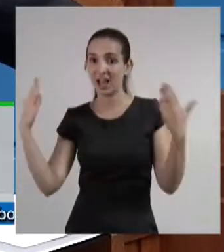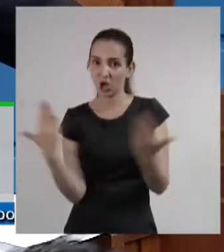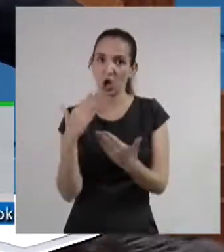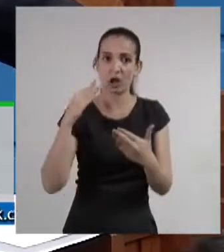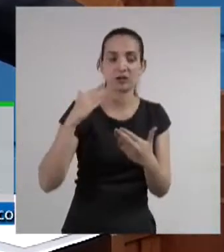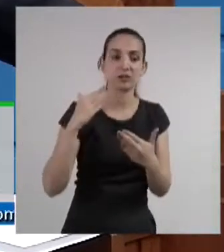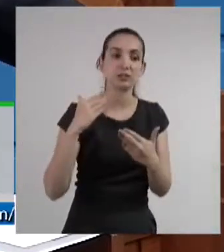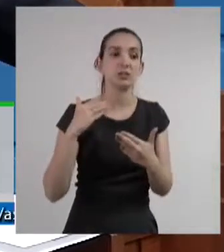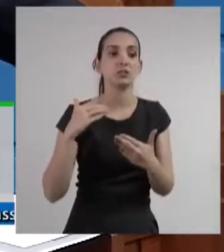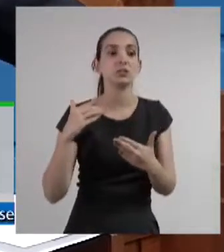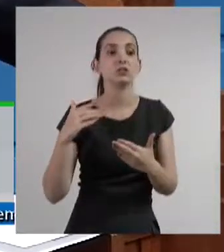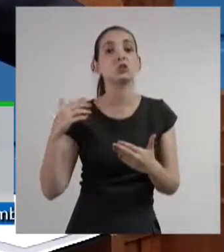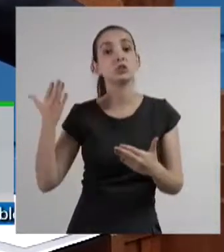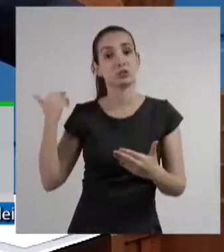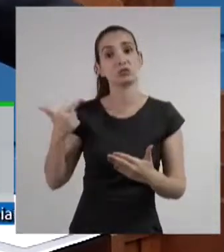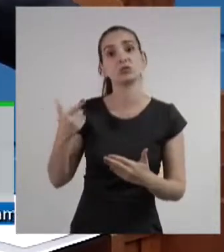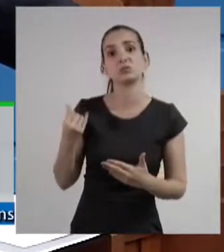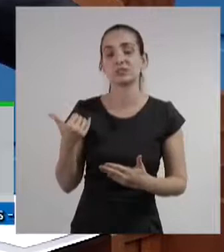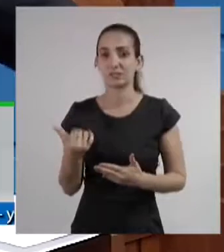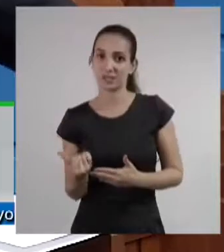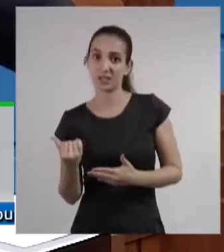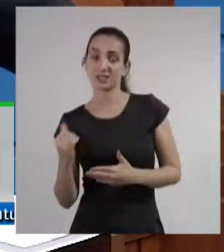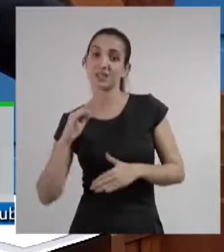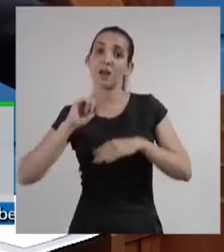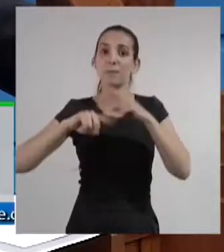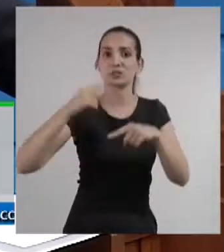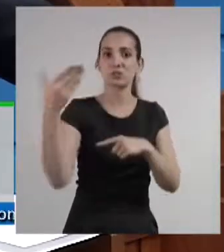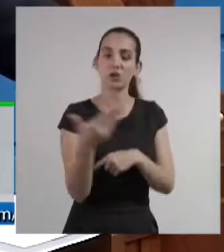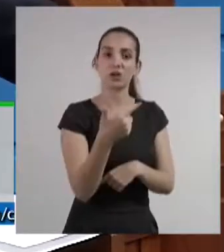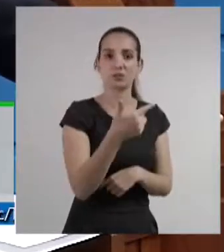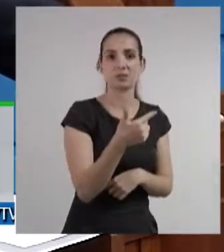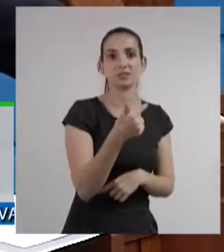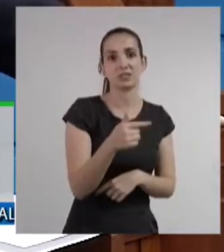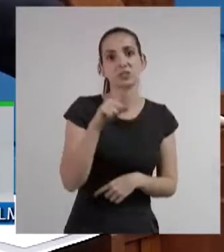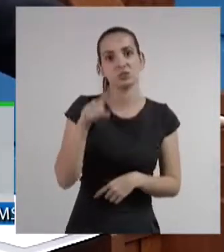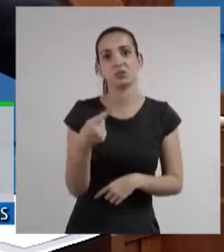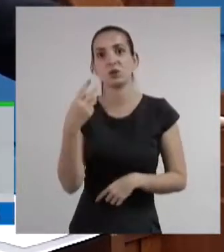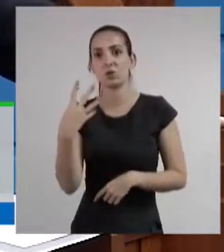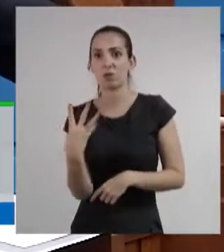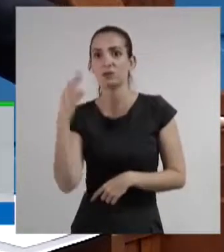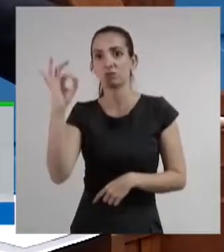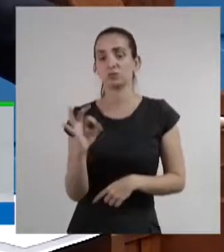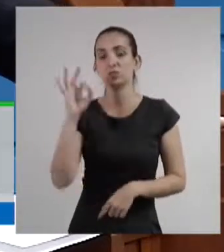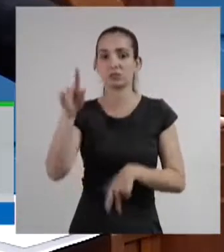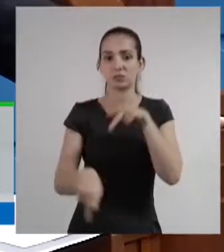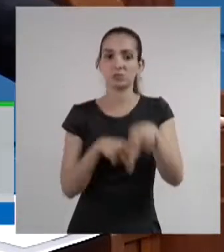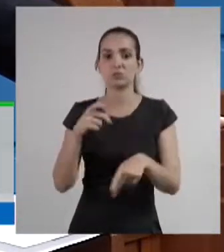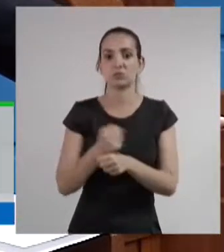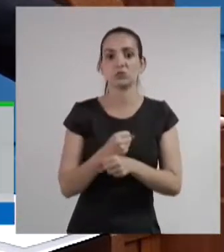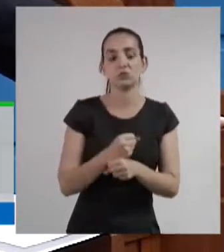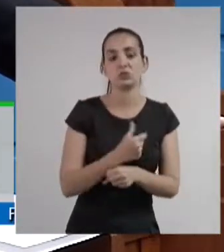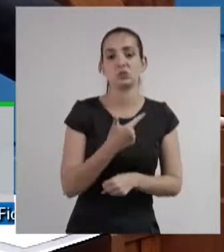em 2016 passou para 7,4% da população em 2017.